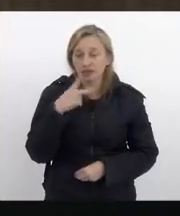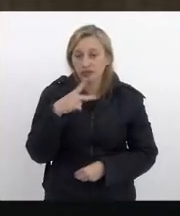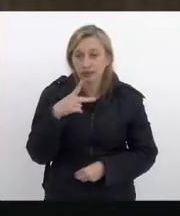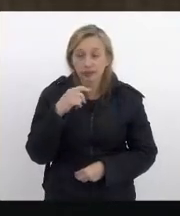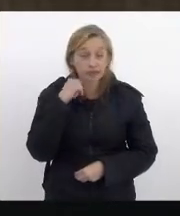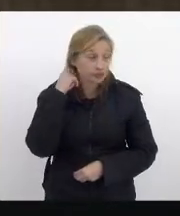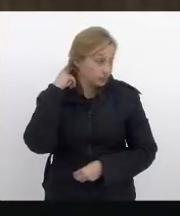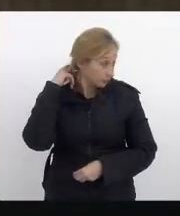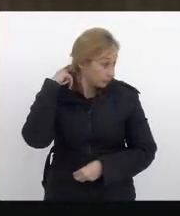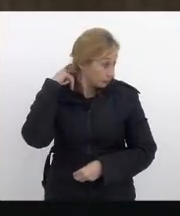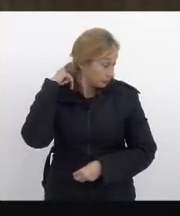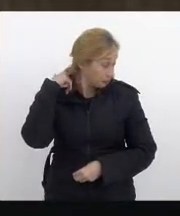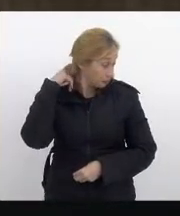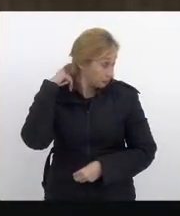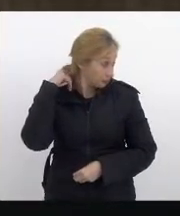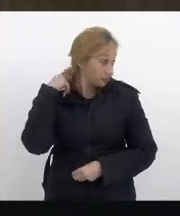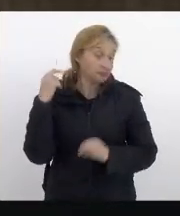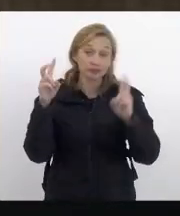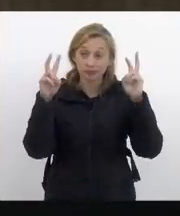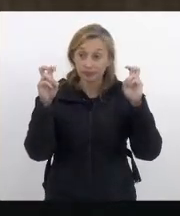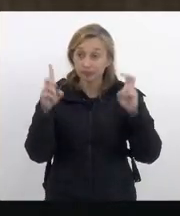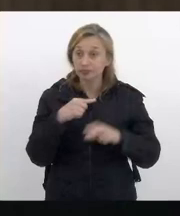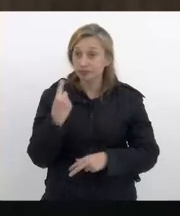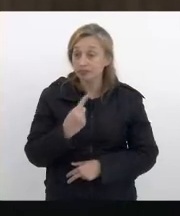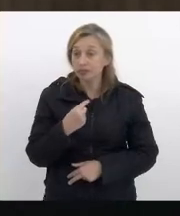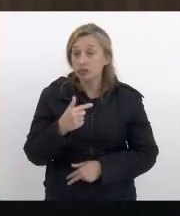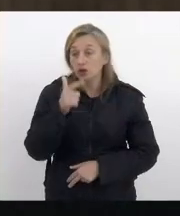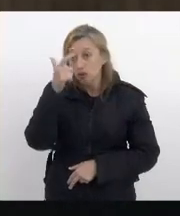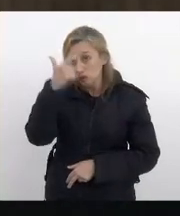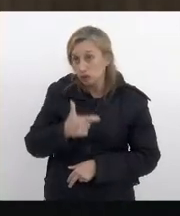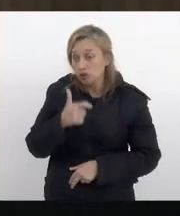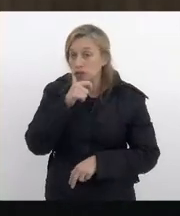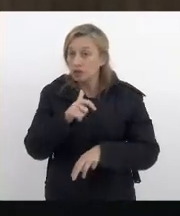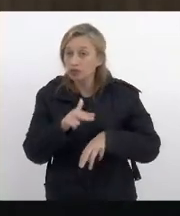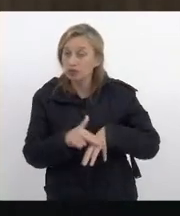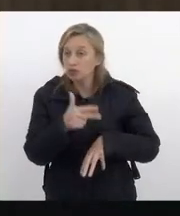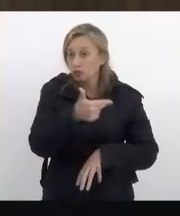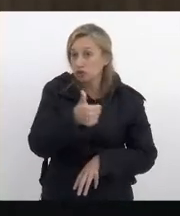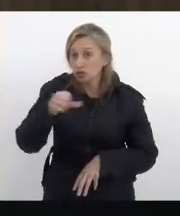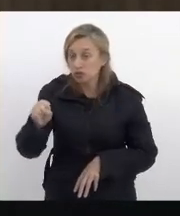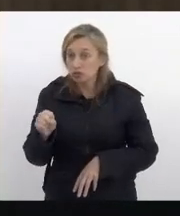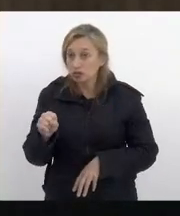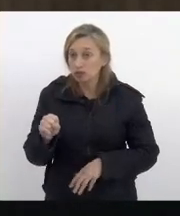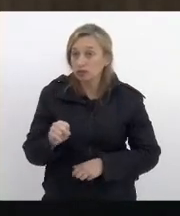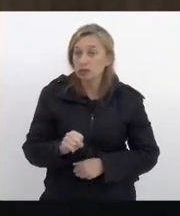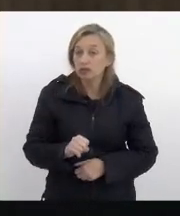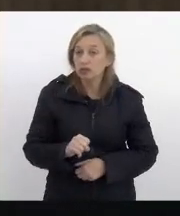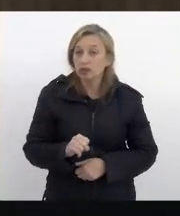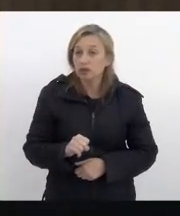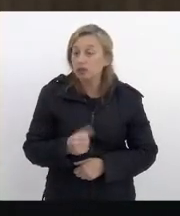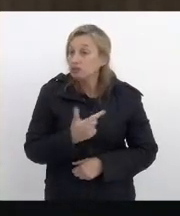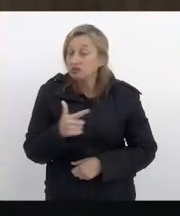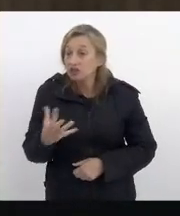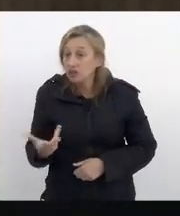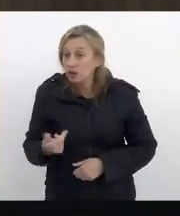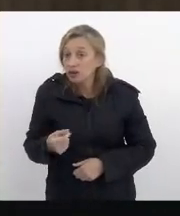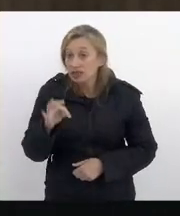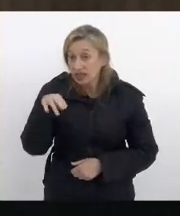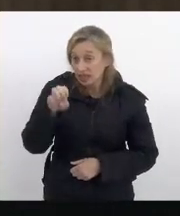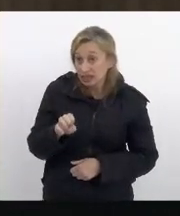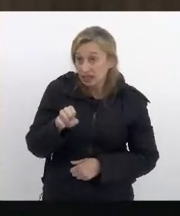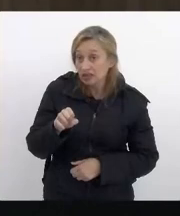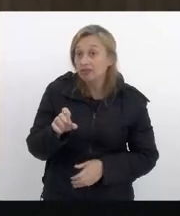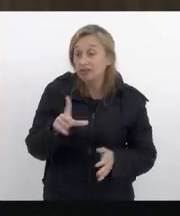mesmo essa questão nossa. Eu sou uma viúva de 2018, então, além de não ter paridade e integralidade,